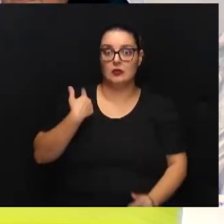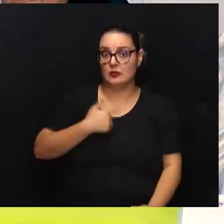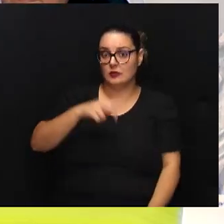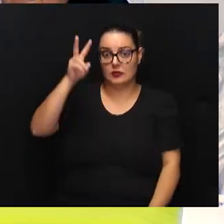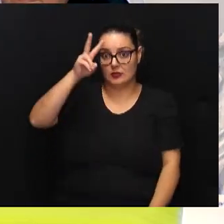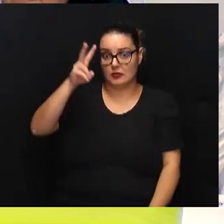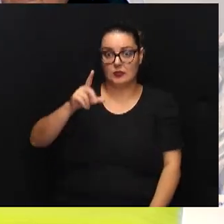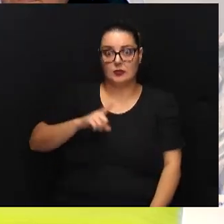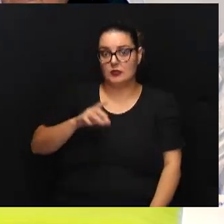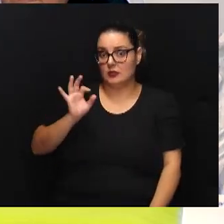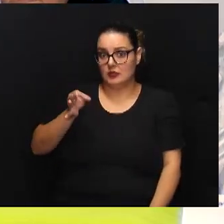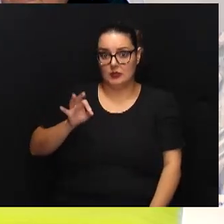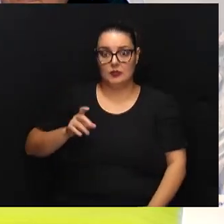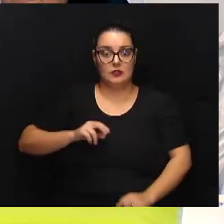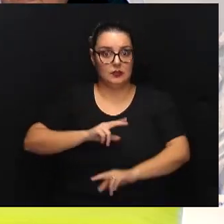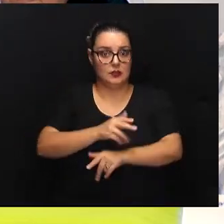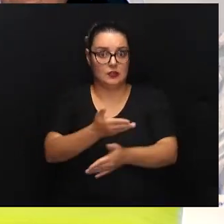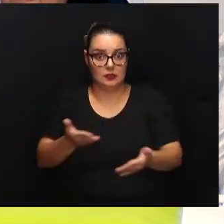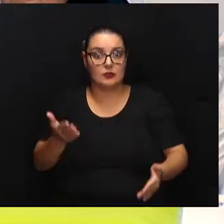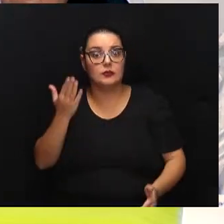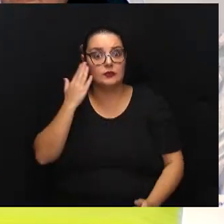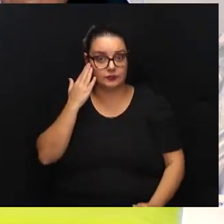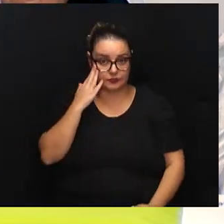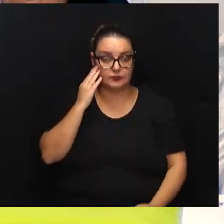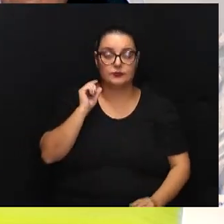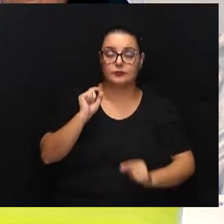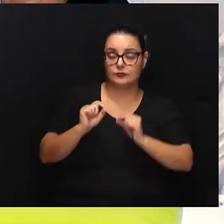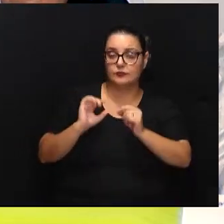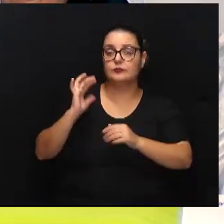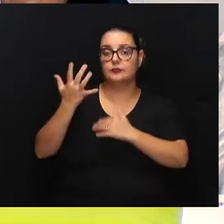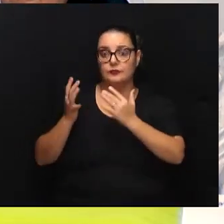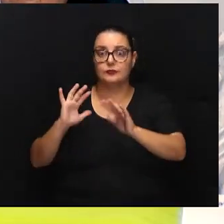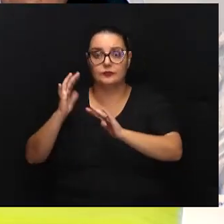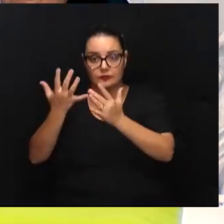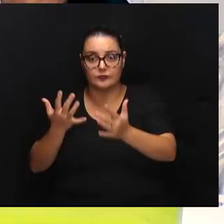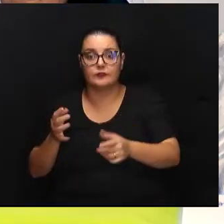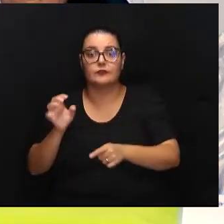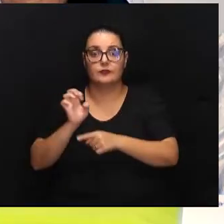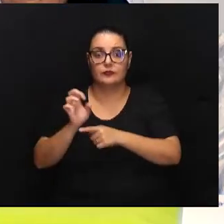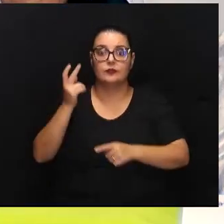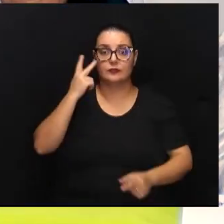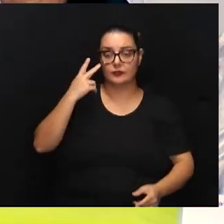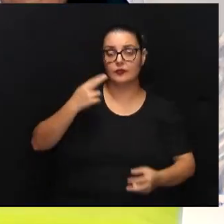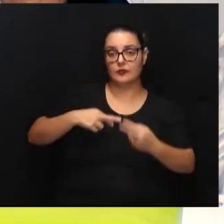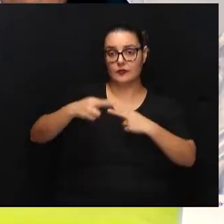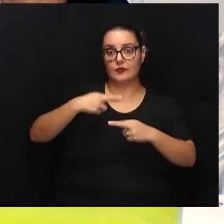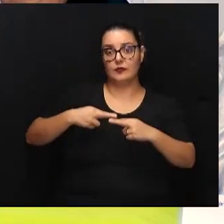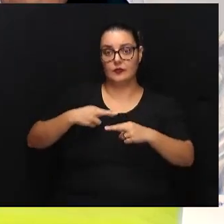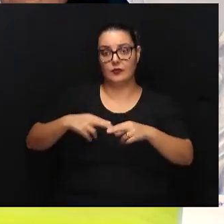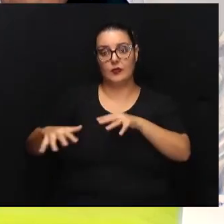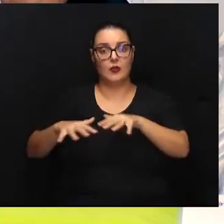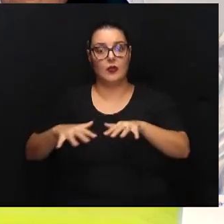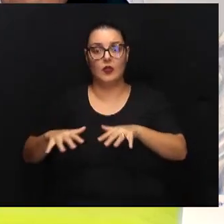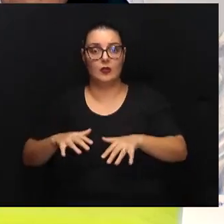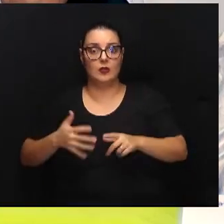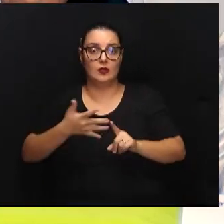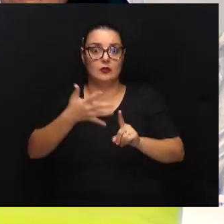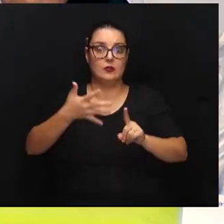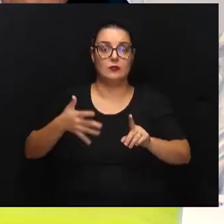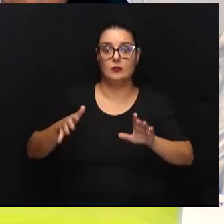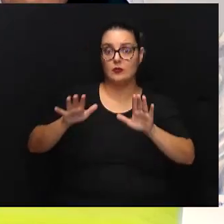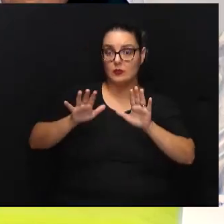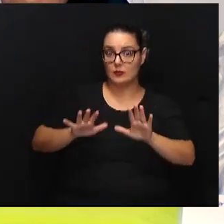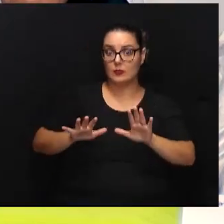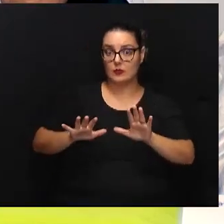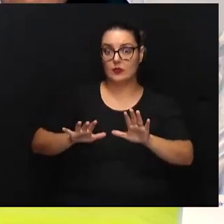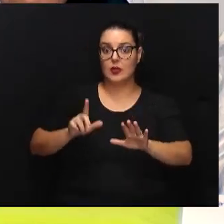sabem o que vem acontecendo no estado de São Paulo com relação ao movimento LGBT, mas é importante a gente colocar aqui,